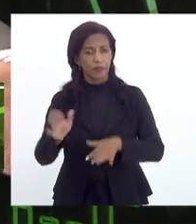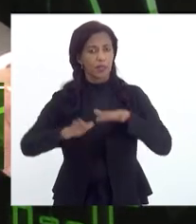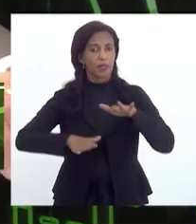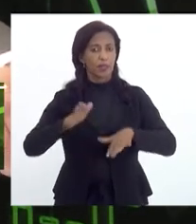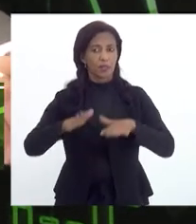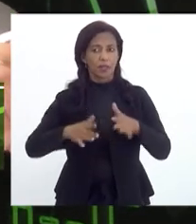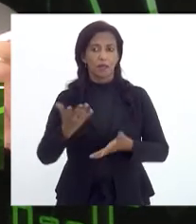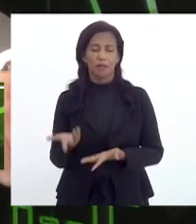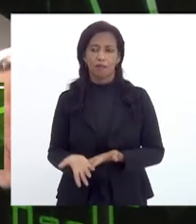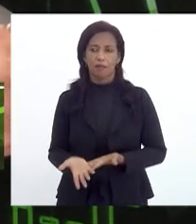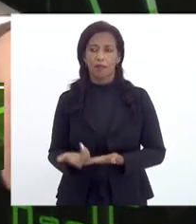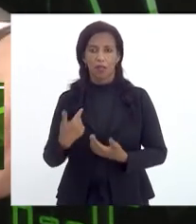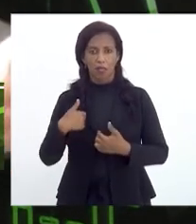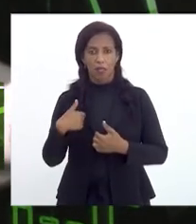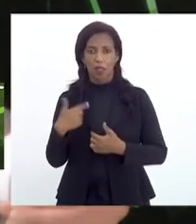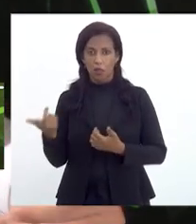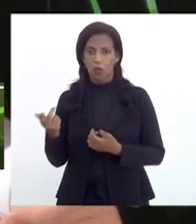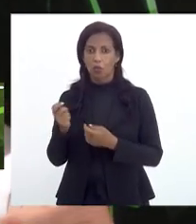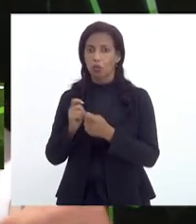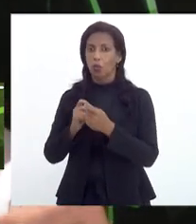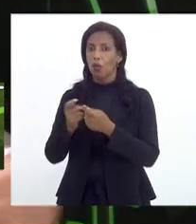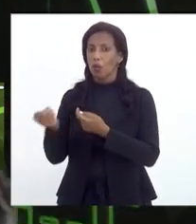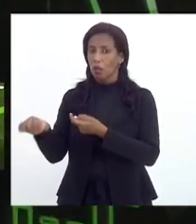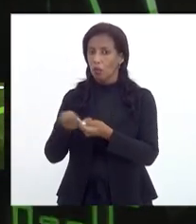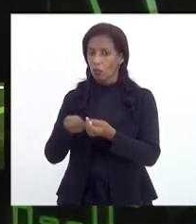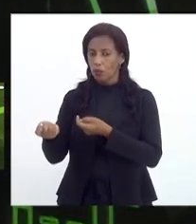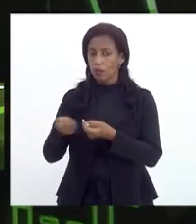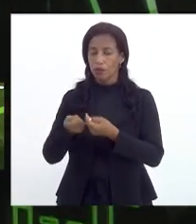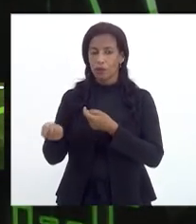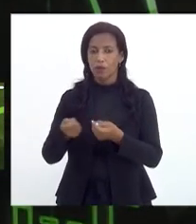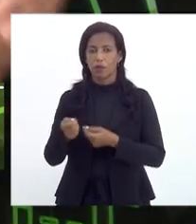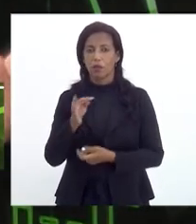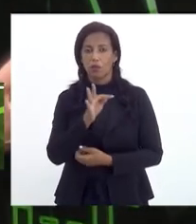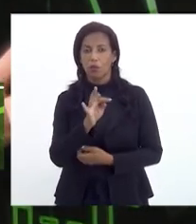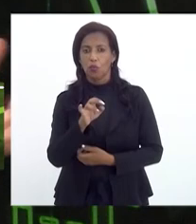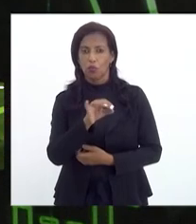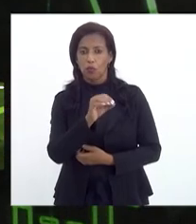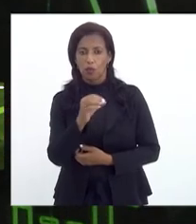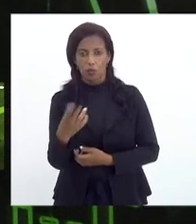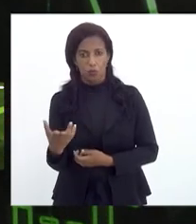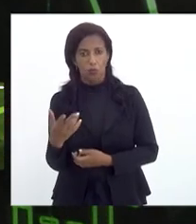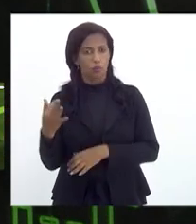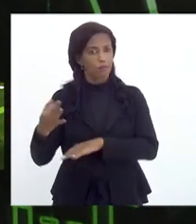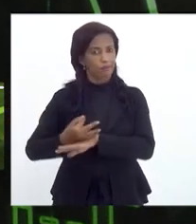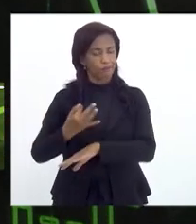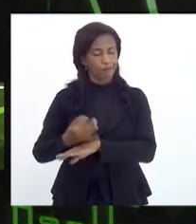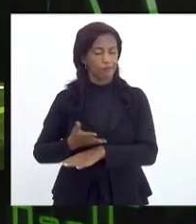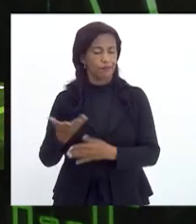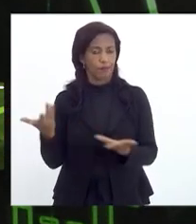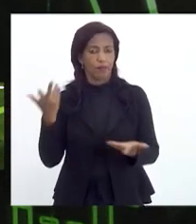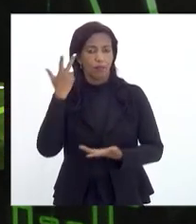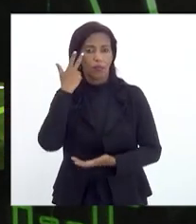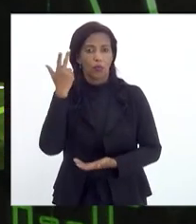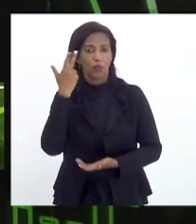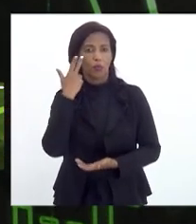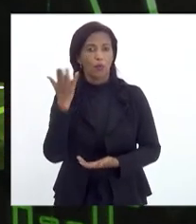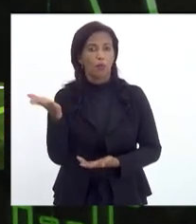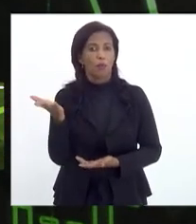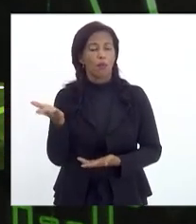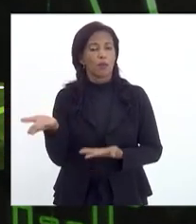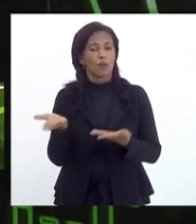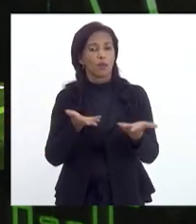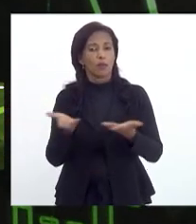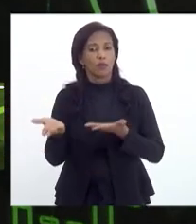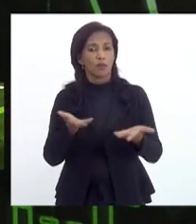Nós vamos estar Eu estou negociando Isso com o Tesouro Nacional Que tem uma certa Resistência natural Mas é Condição